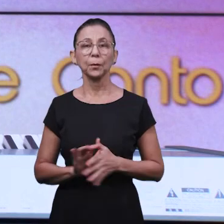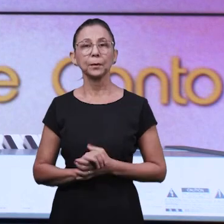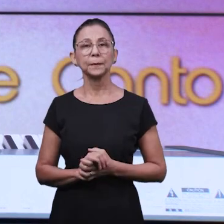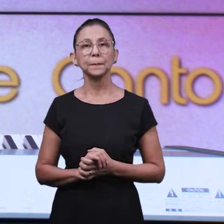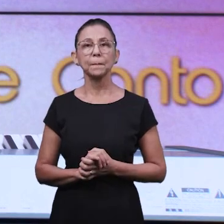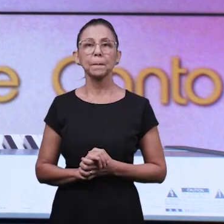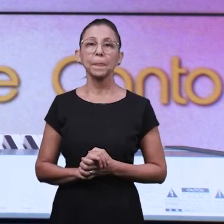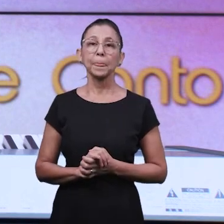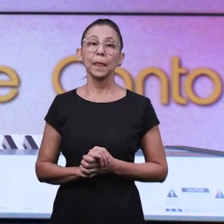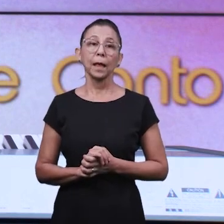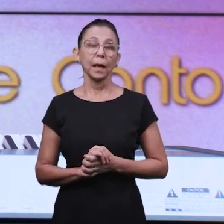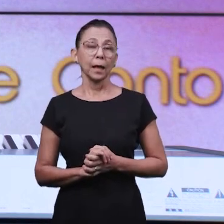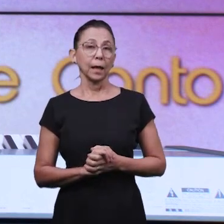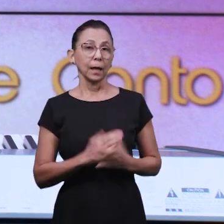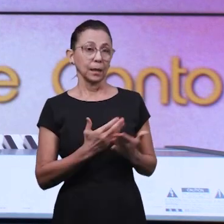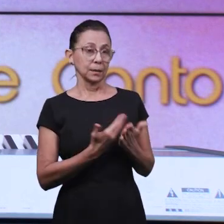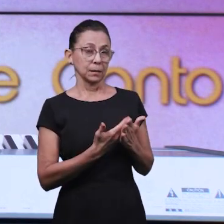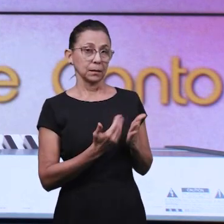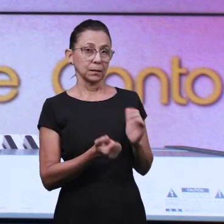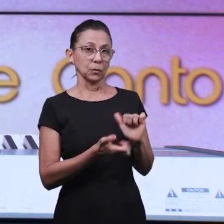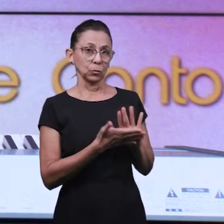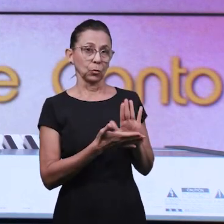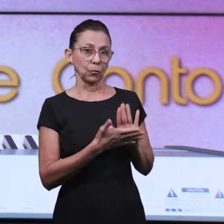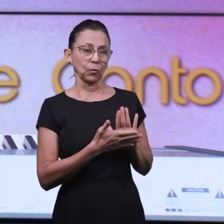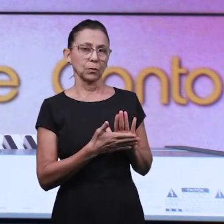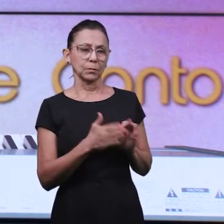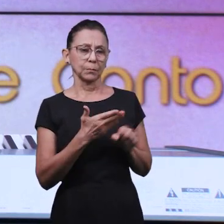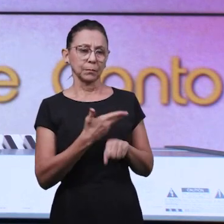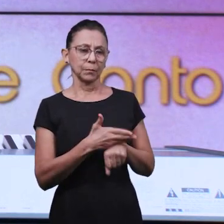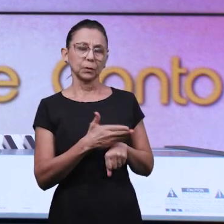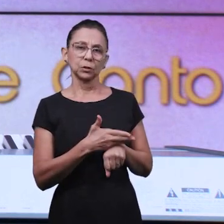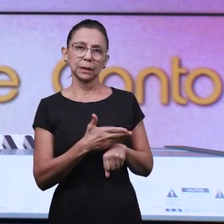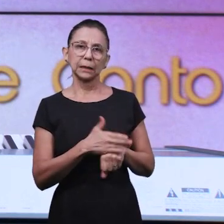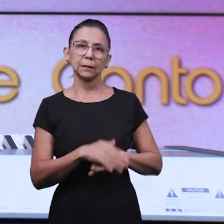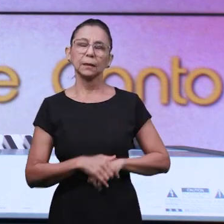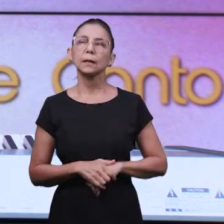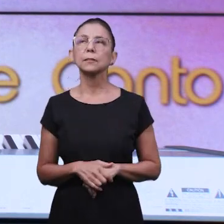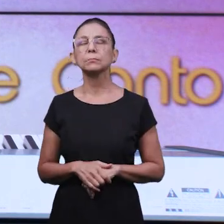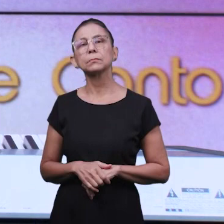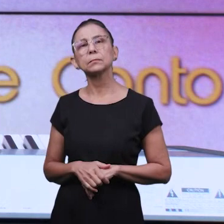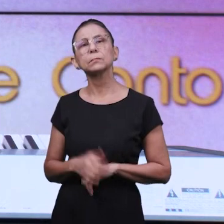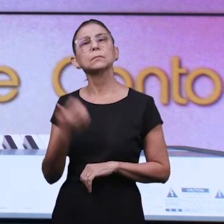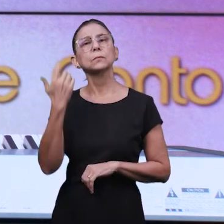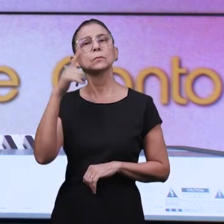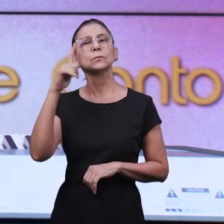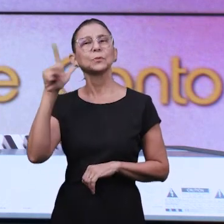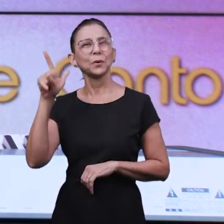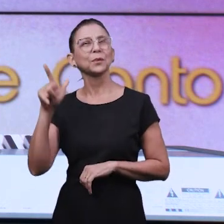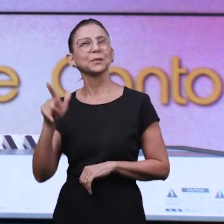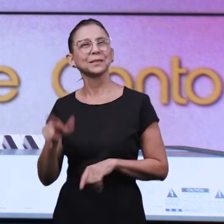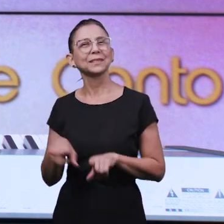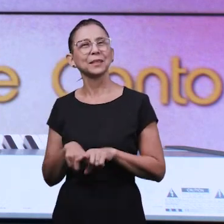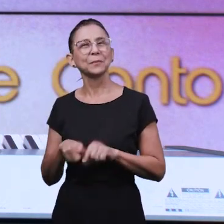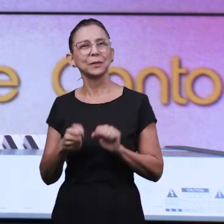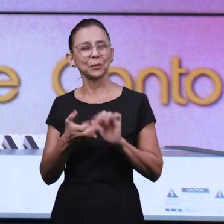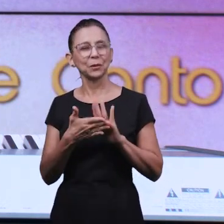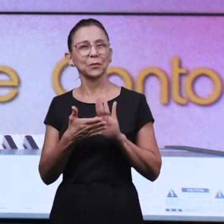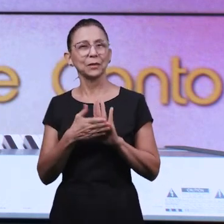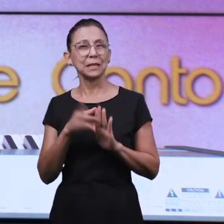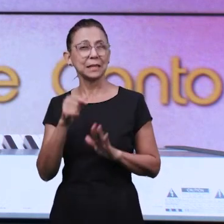aula. Este louvor é um que você pode usar para treinar. Treine com outros hinos. Se tiver